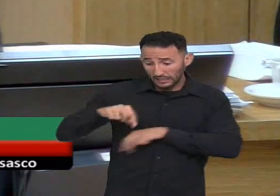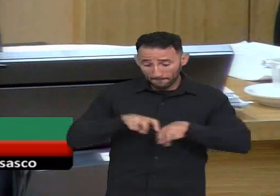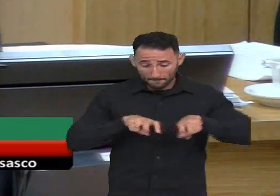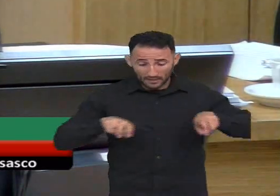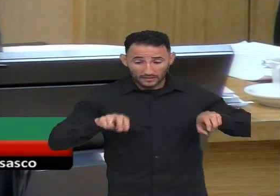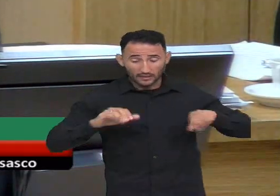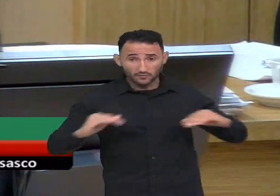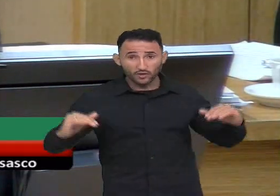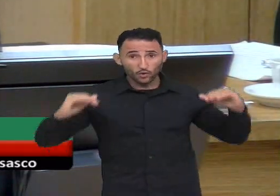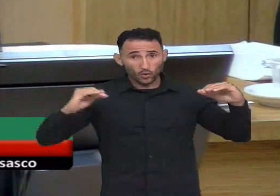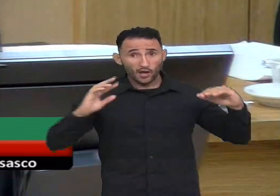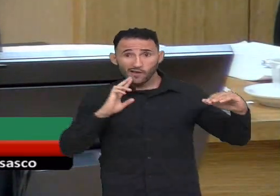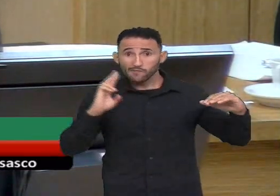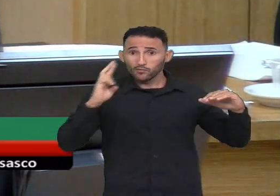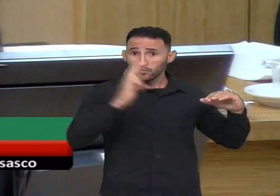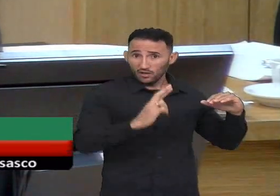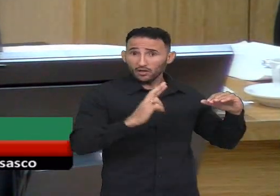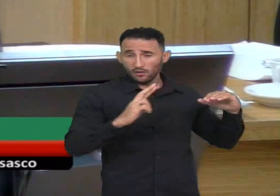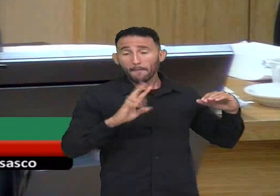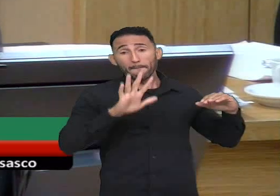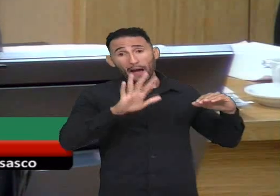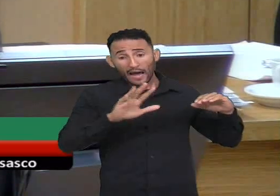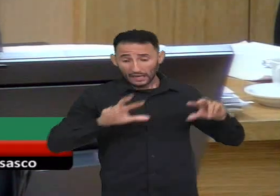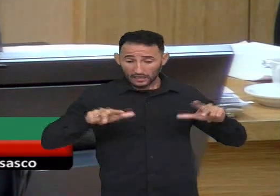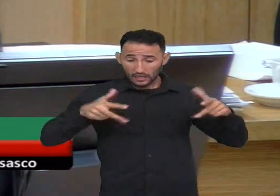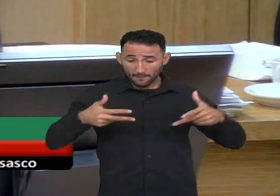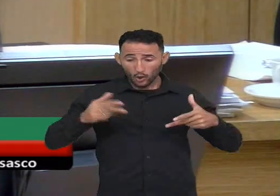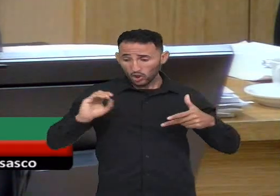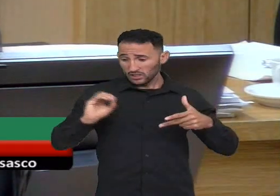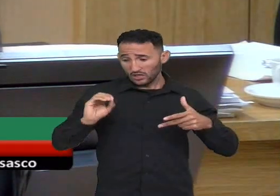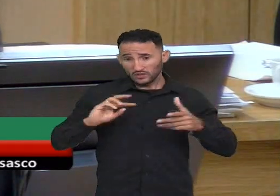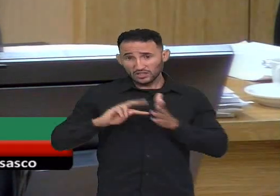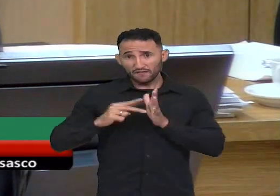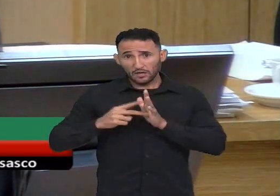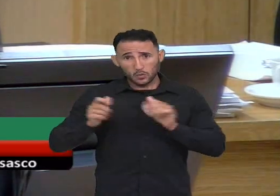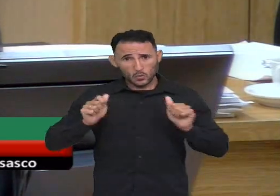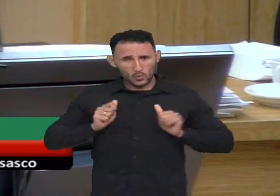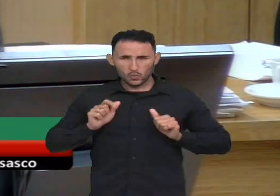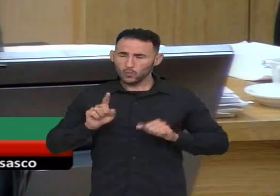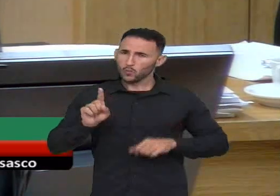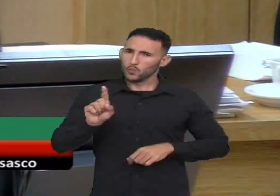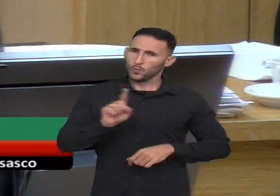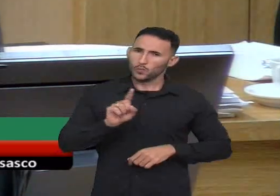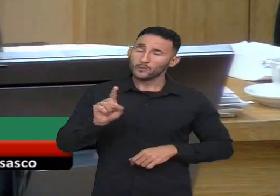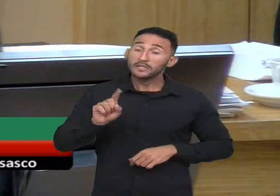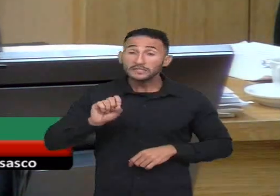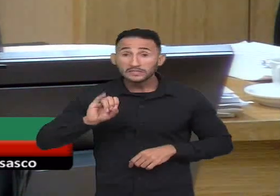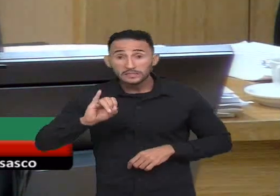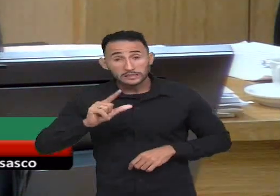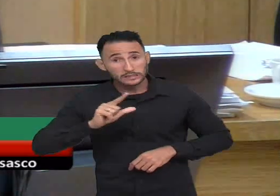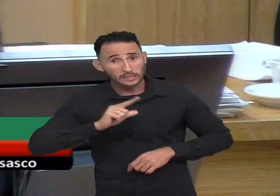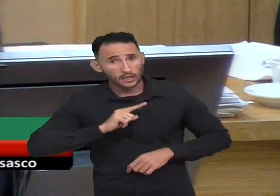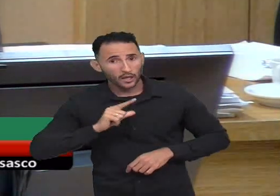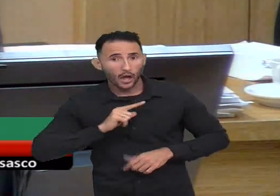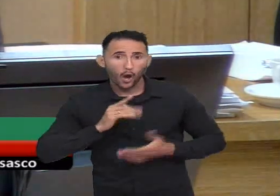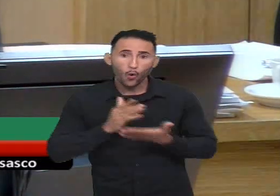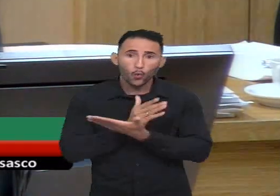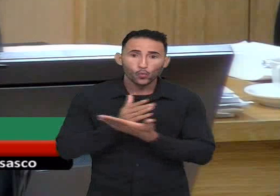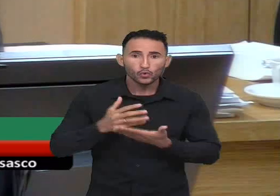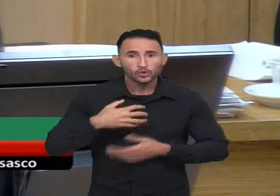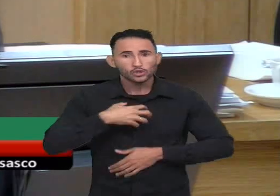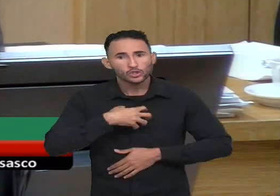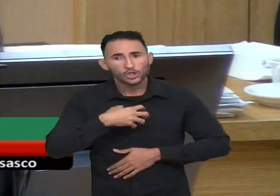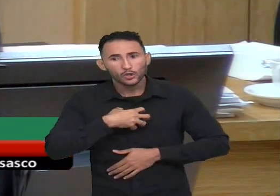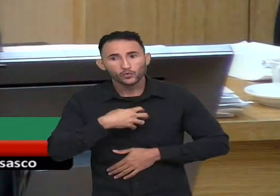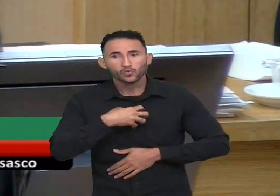Responder Vossa Excelência. Então, a Câmara Municipal não está convivente. Se tiver alguma forma de corrupção